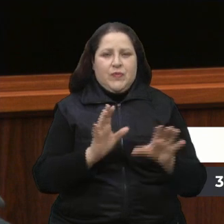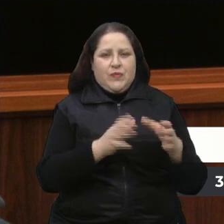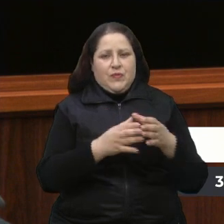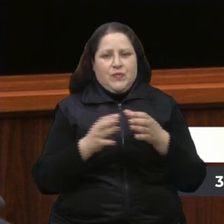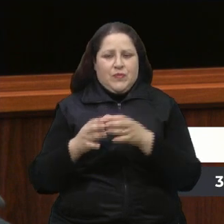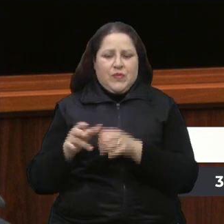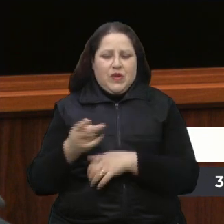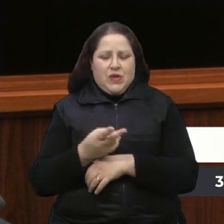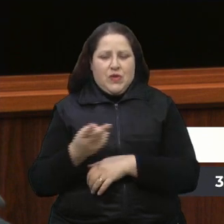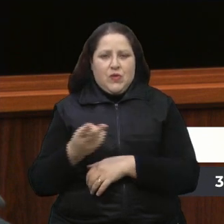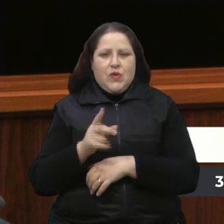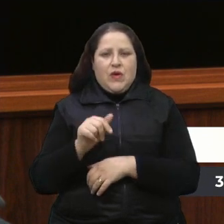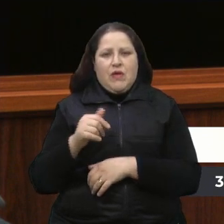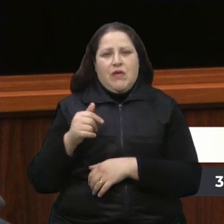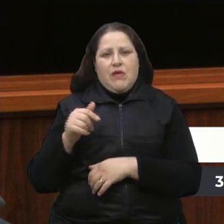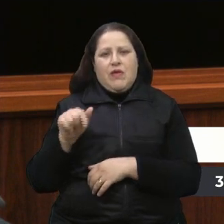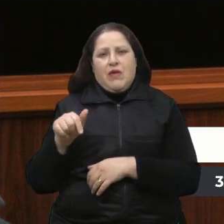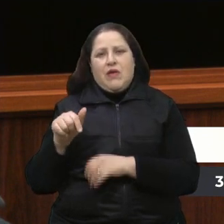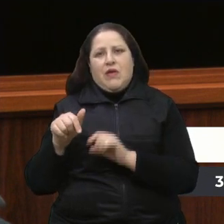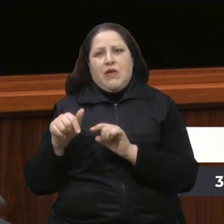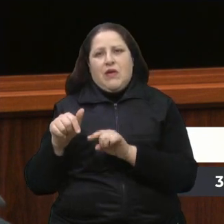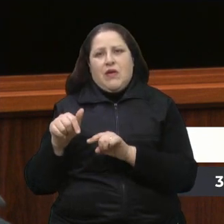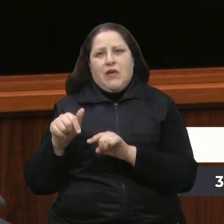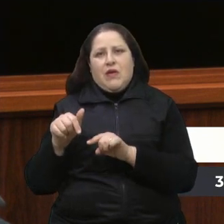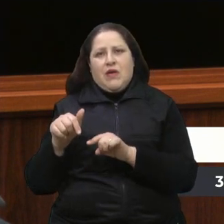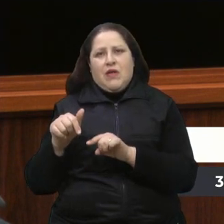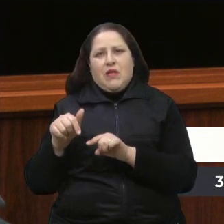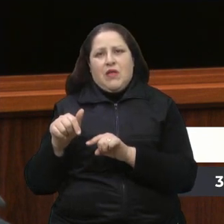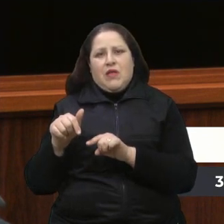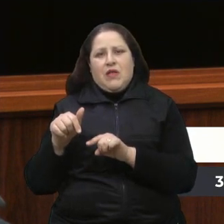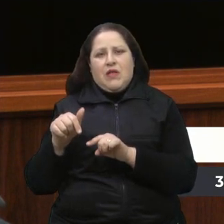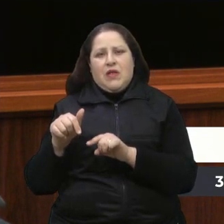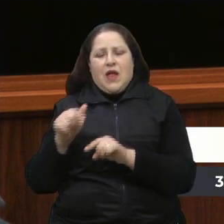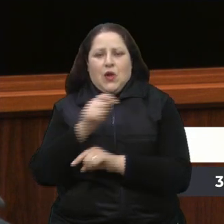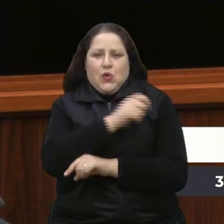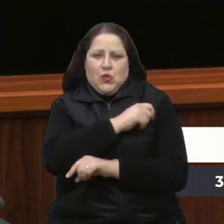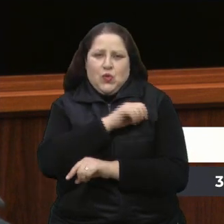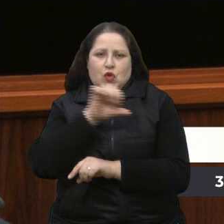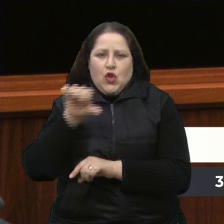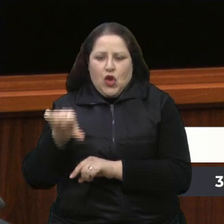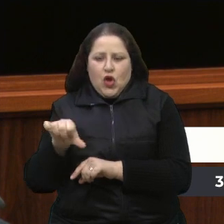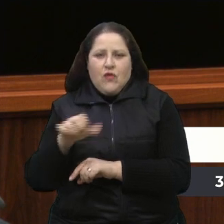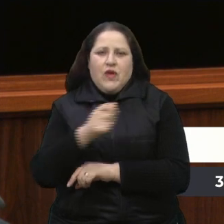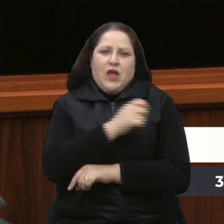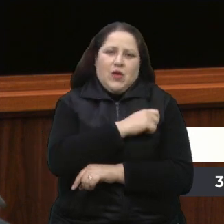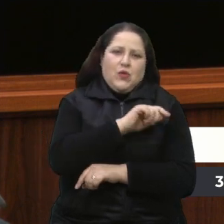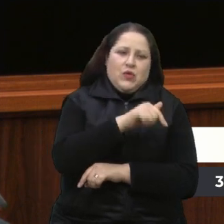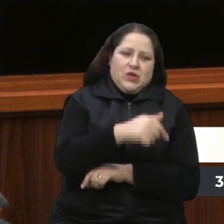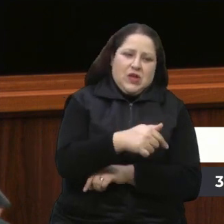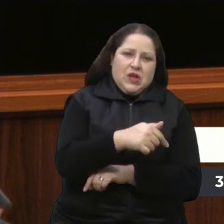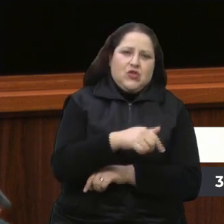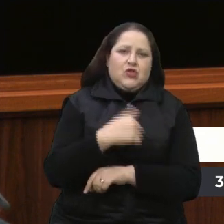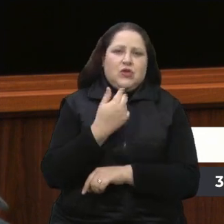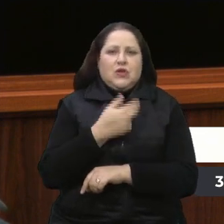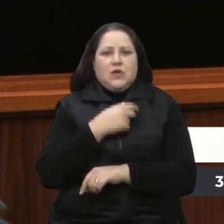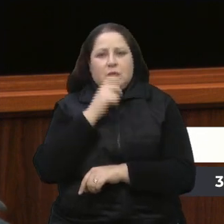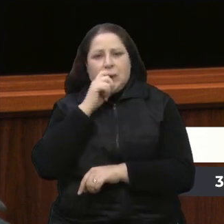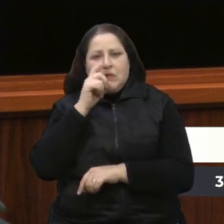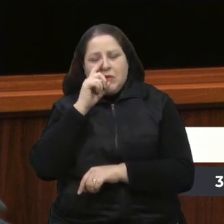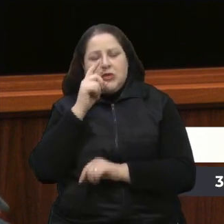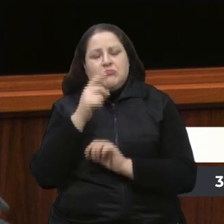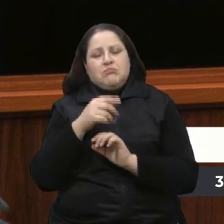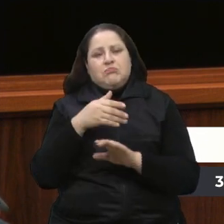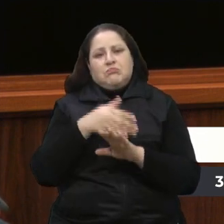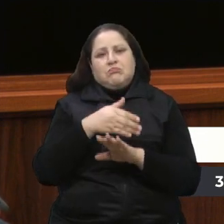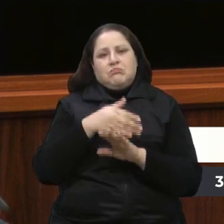uma de nove outra de 7 alunos é a gente teve muita participação nós sugerimos até